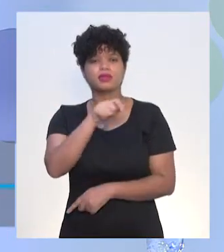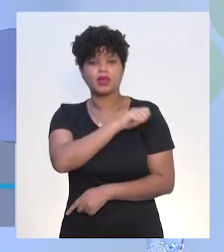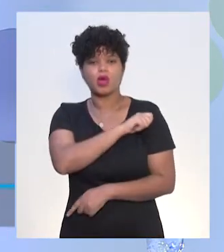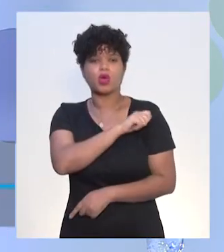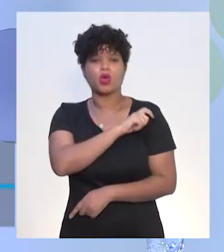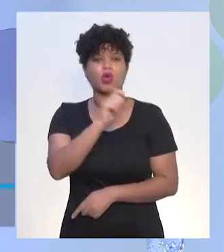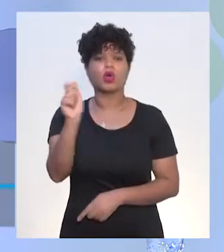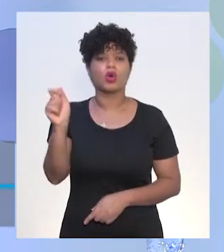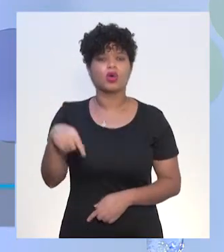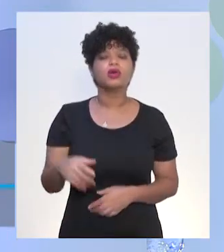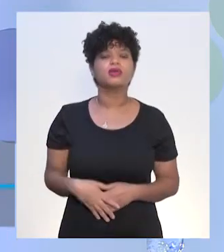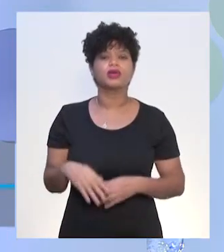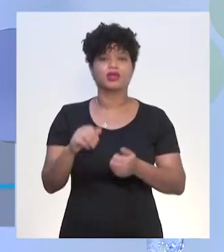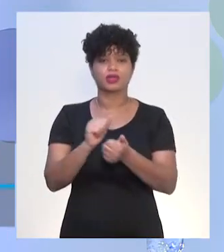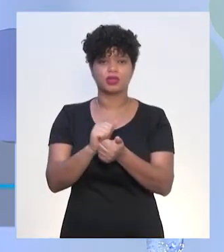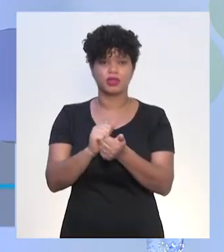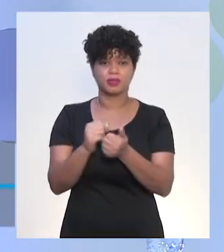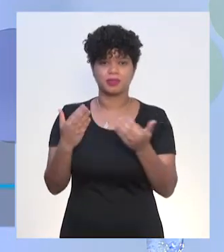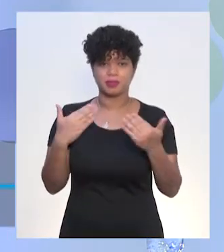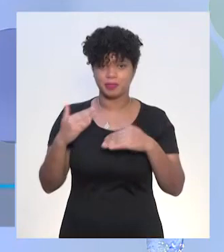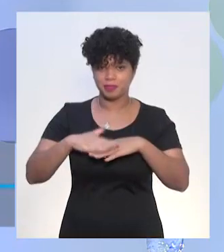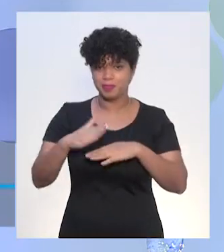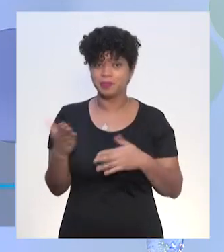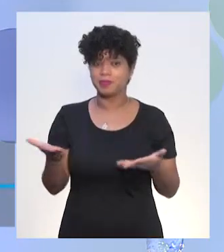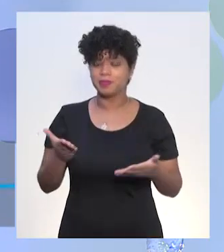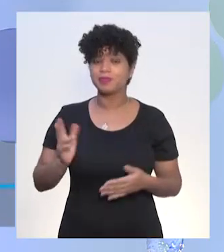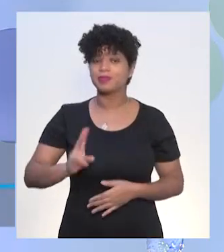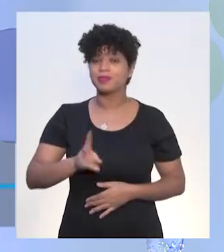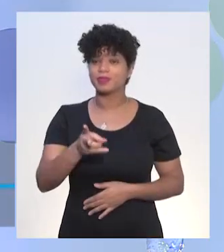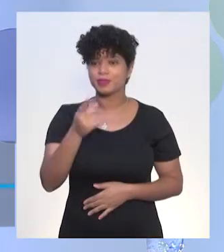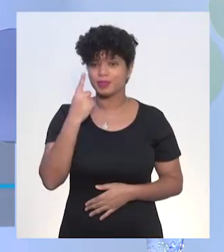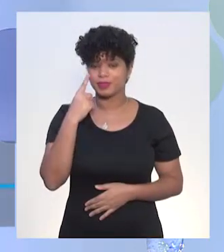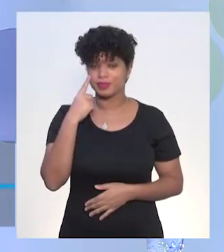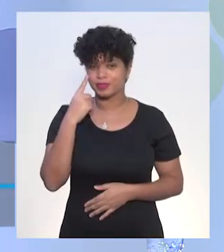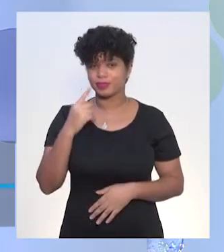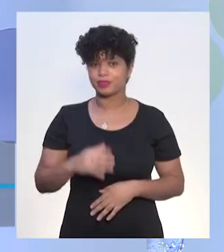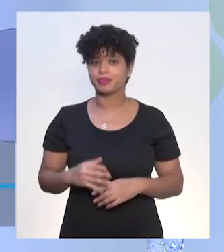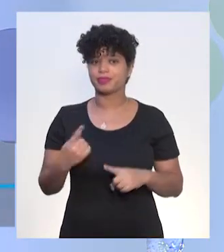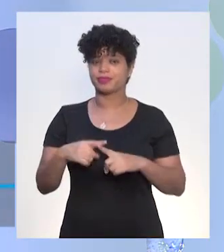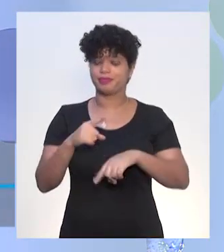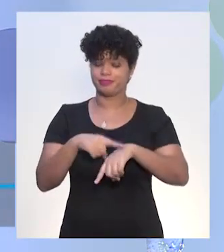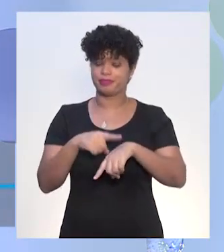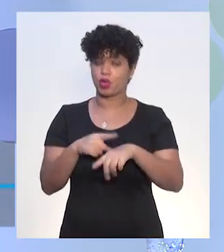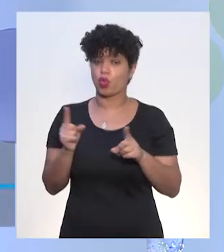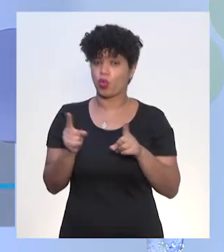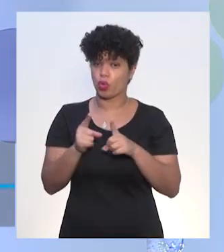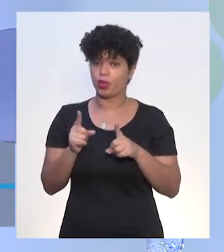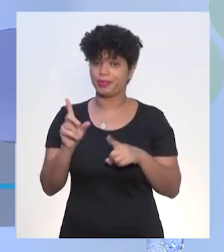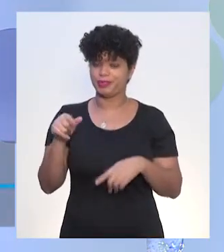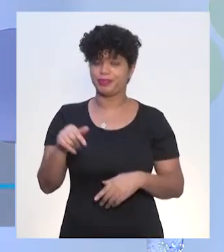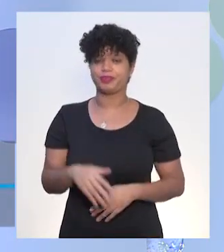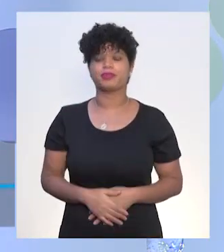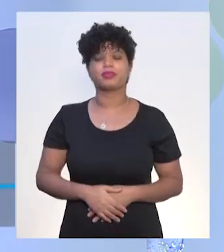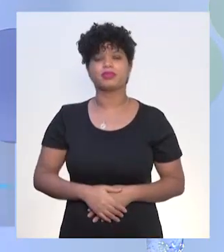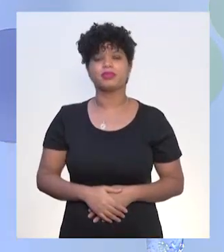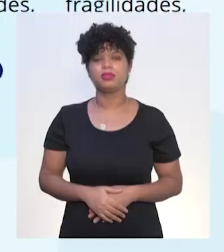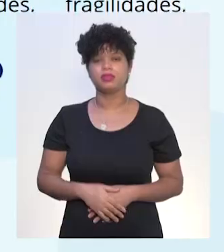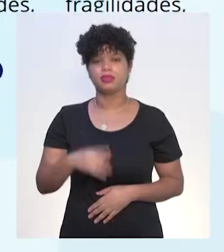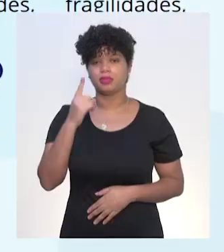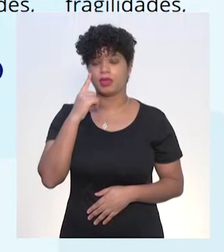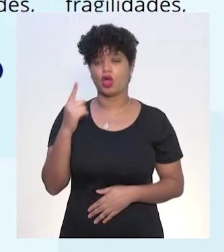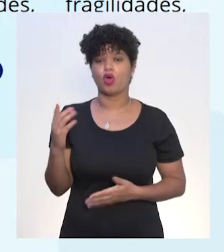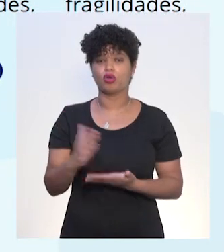podem fazer uns com os outros a gente vai seguir até porque o nosso tempo é curto diz lá o que um dos